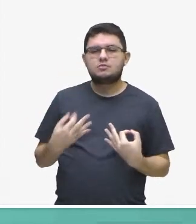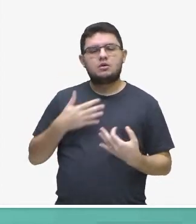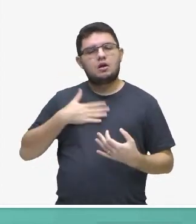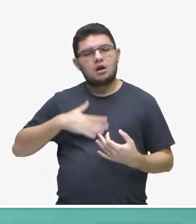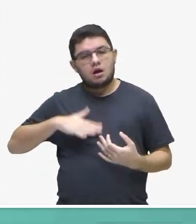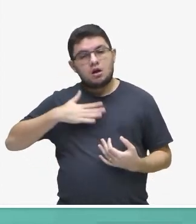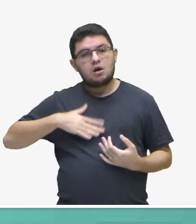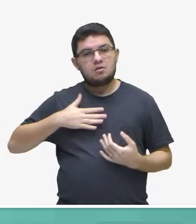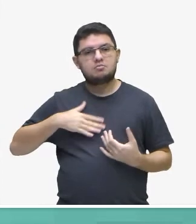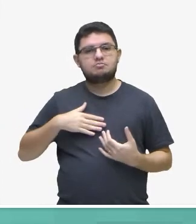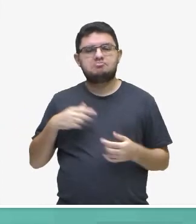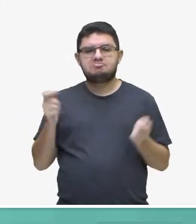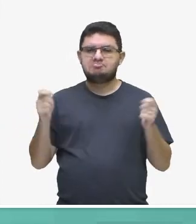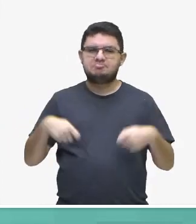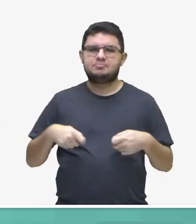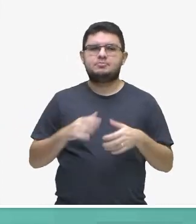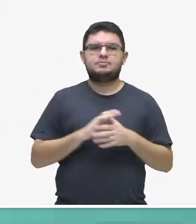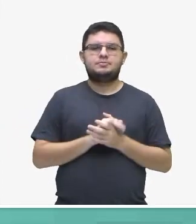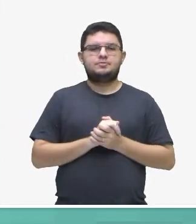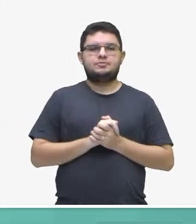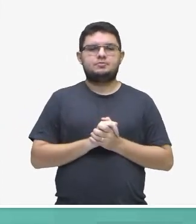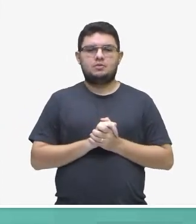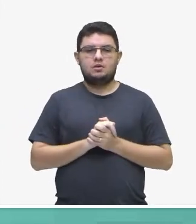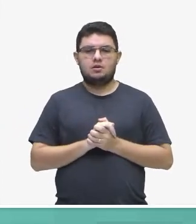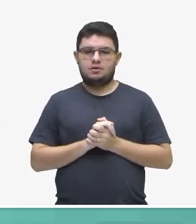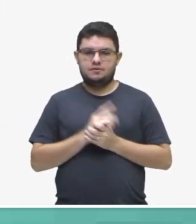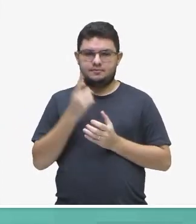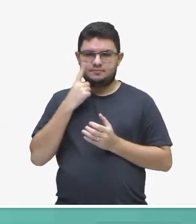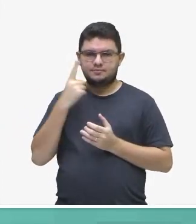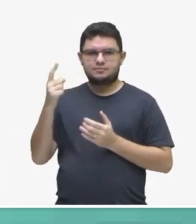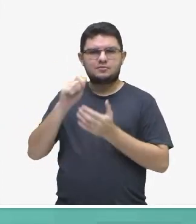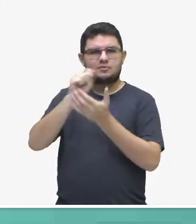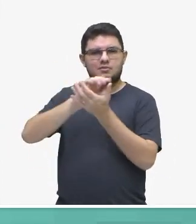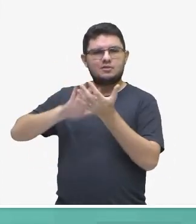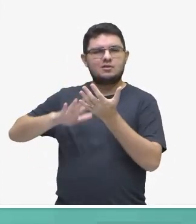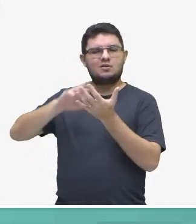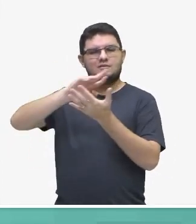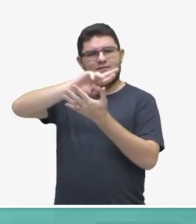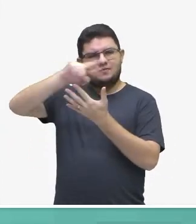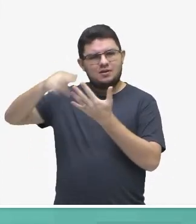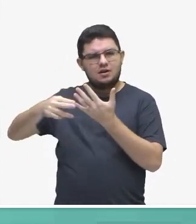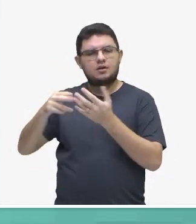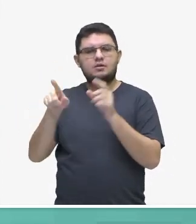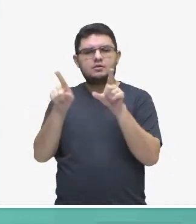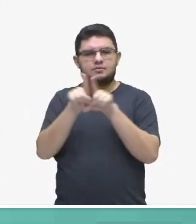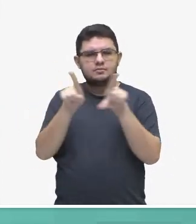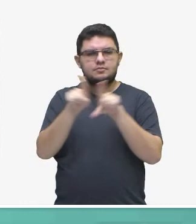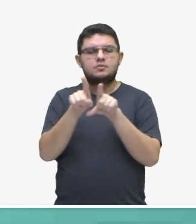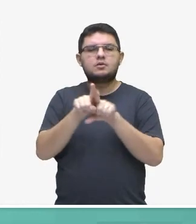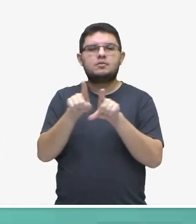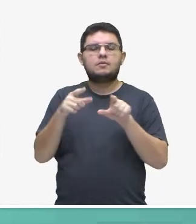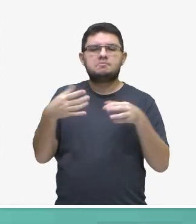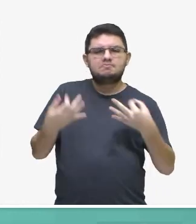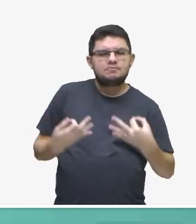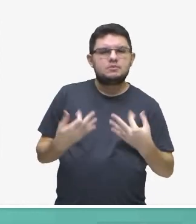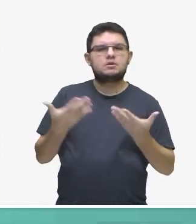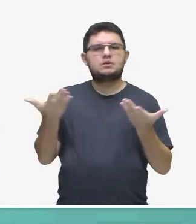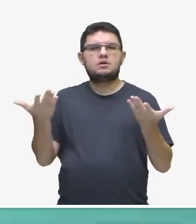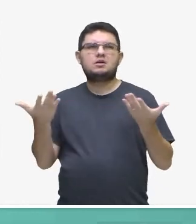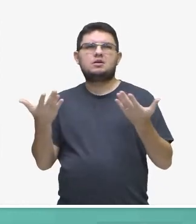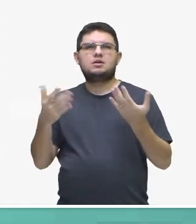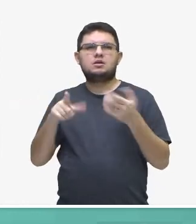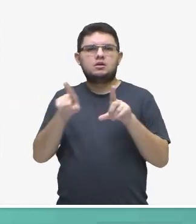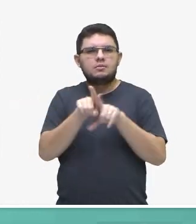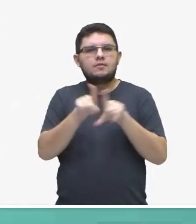moderno. Ok? Bom, essas atividades, né, meditating, entre outras que nós vimos, né, no vocabulário